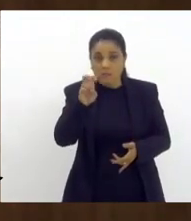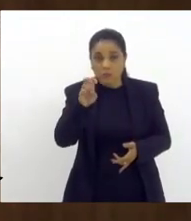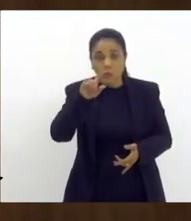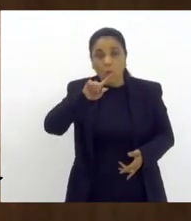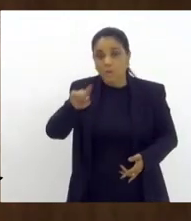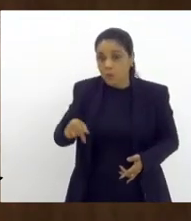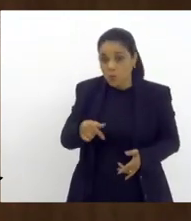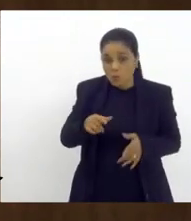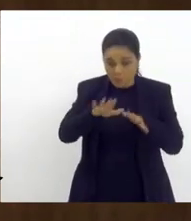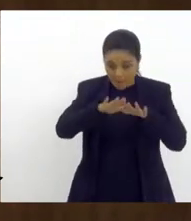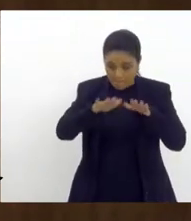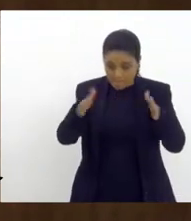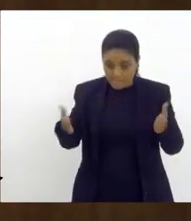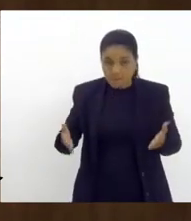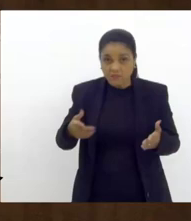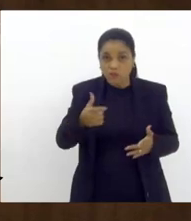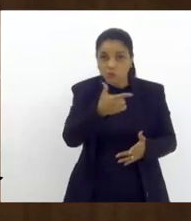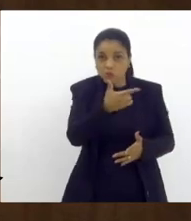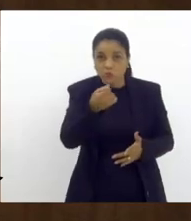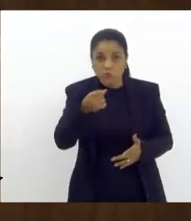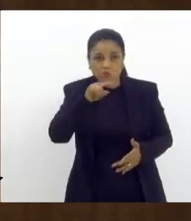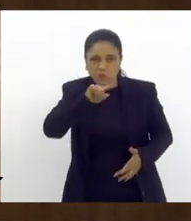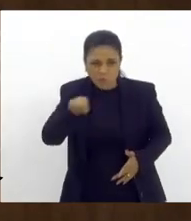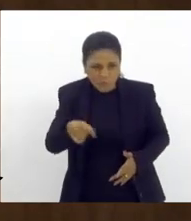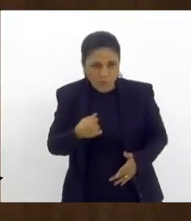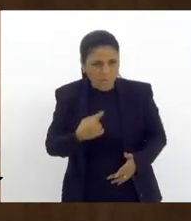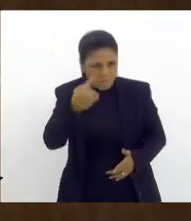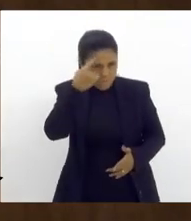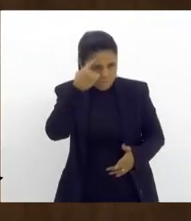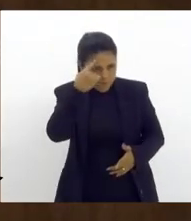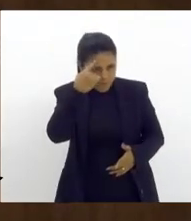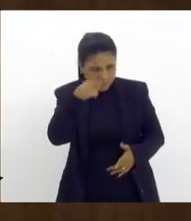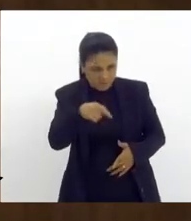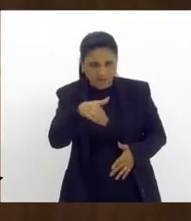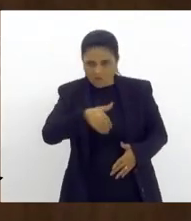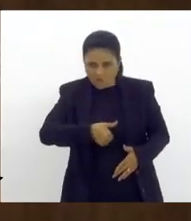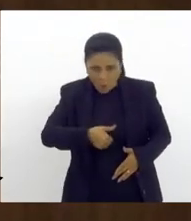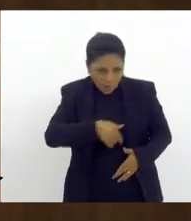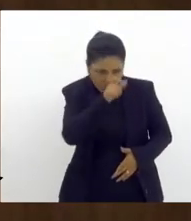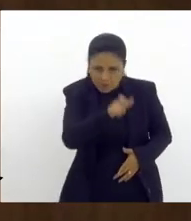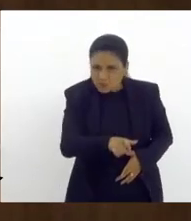mil está pensando em quem passa fome quem faz isso